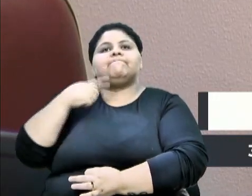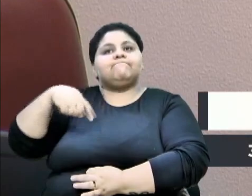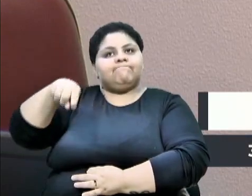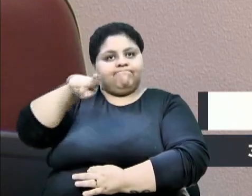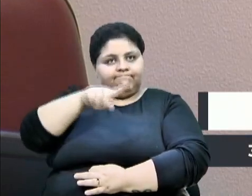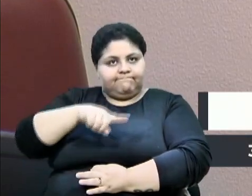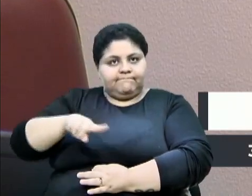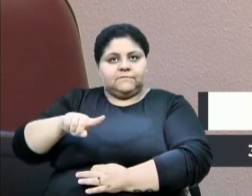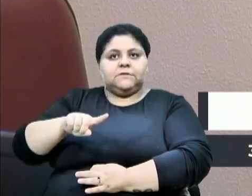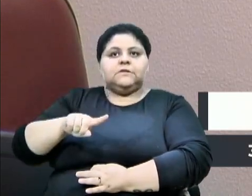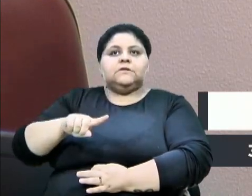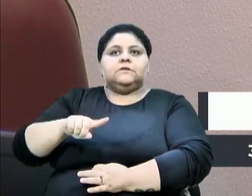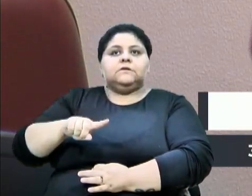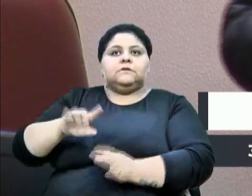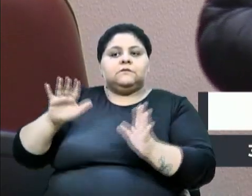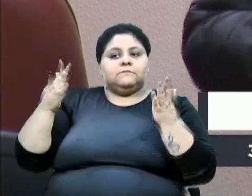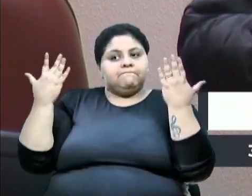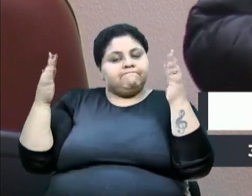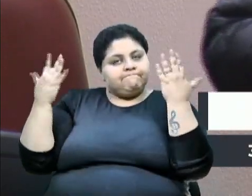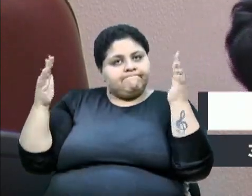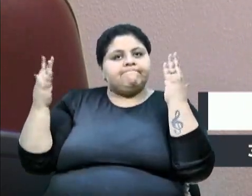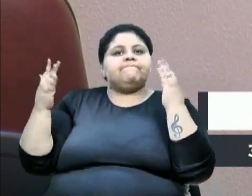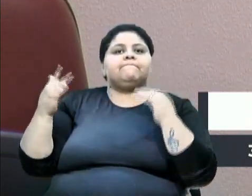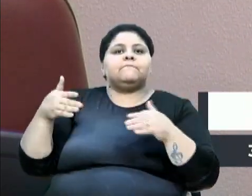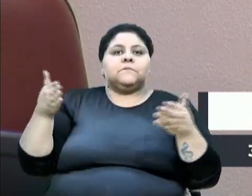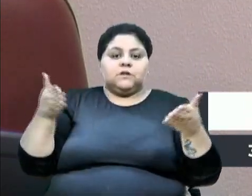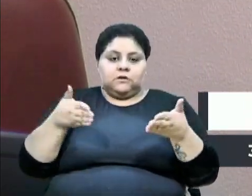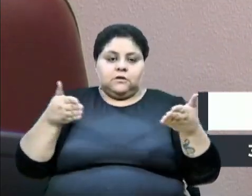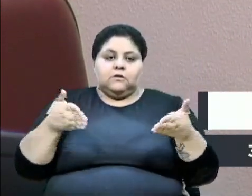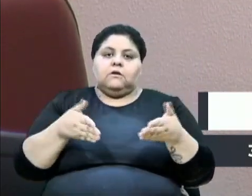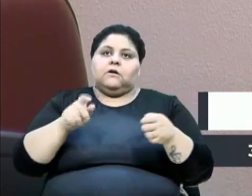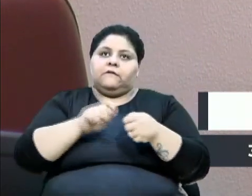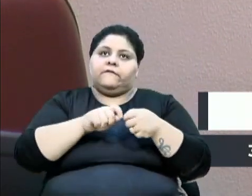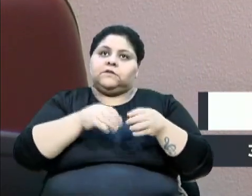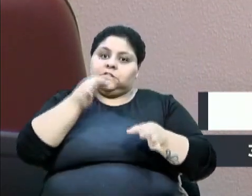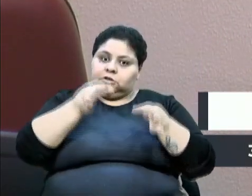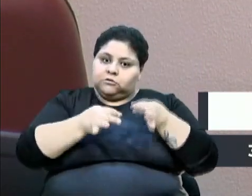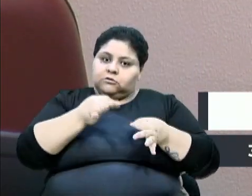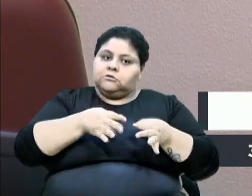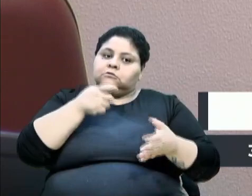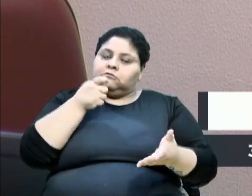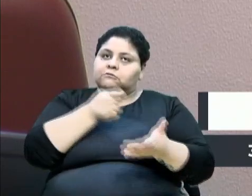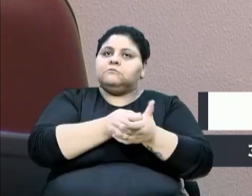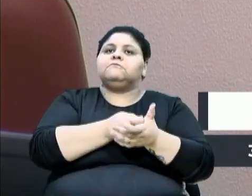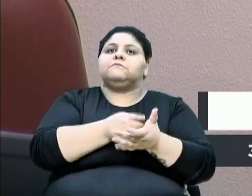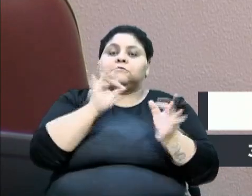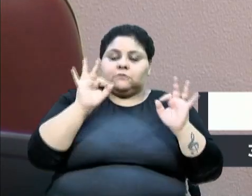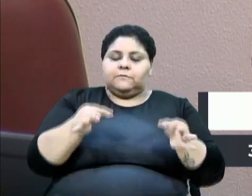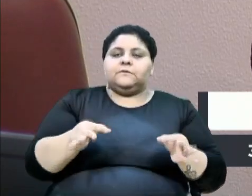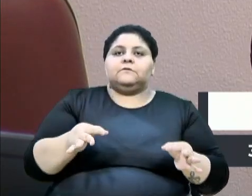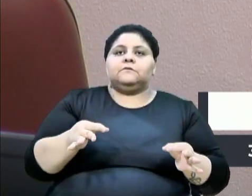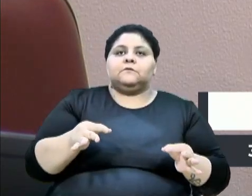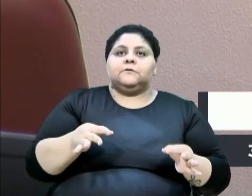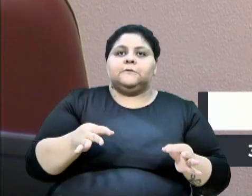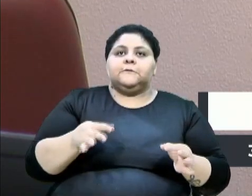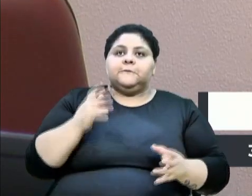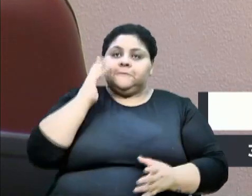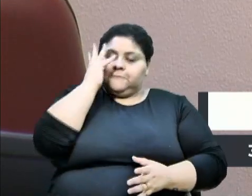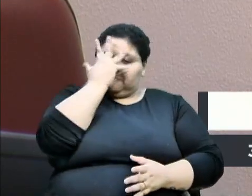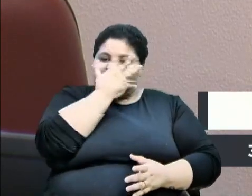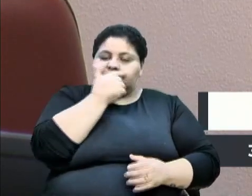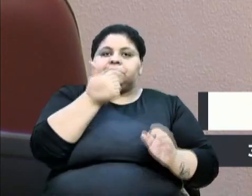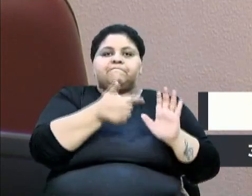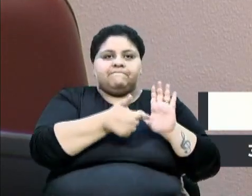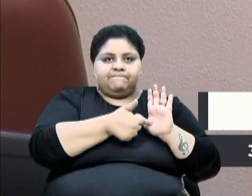tem que elogiar. E aqui tem que fazer justiça a isso. Então, foi uma belíssima